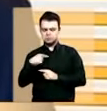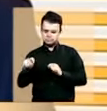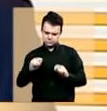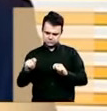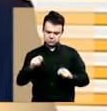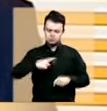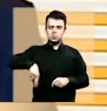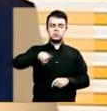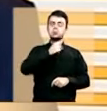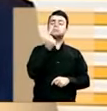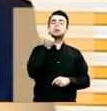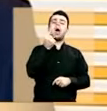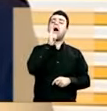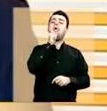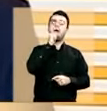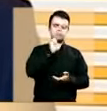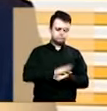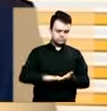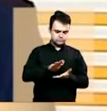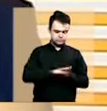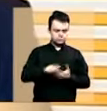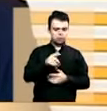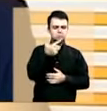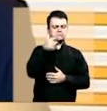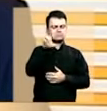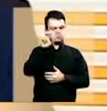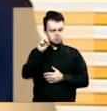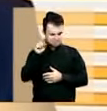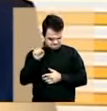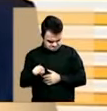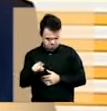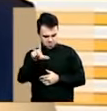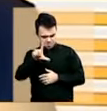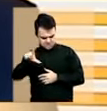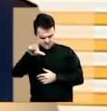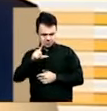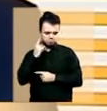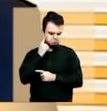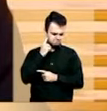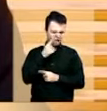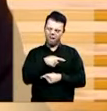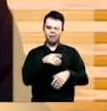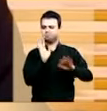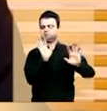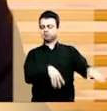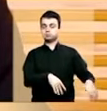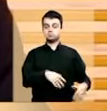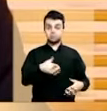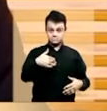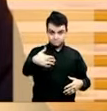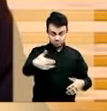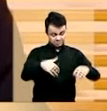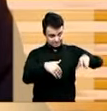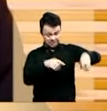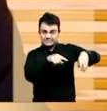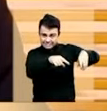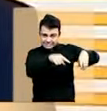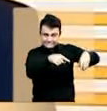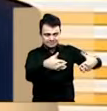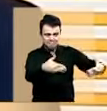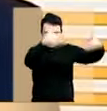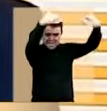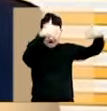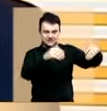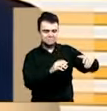A gente consome 250 litros por dia, que não vai fazer falta. Mas você percebe que aquela torneira, daqui a pouco, ela estraga a tua